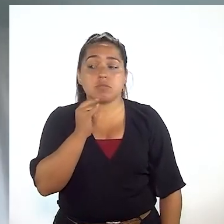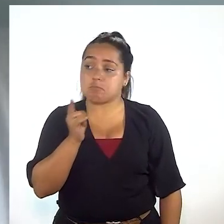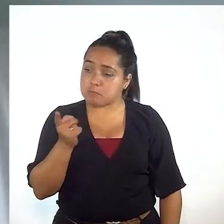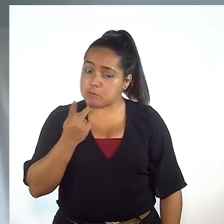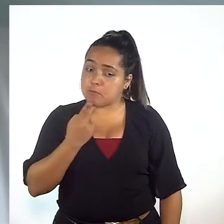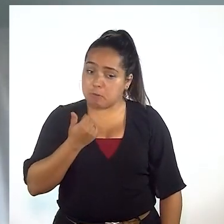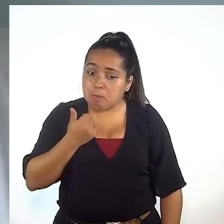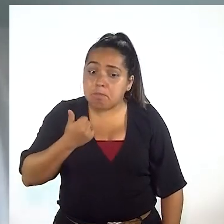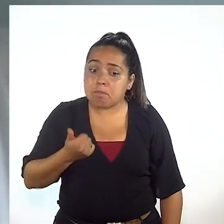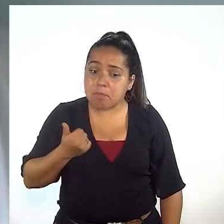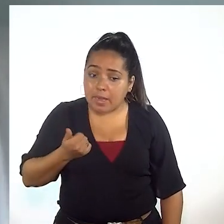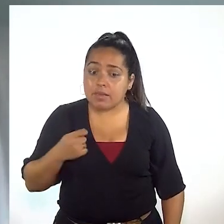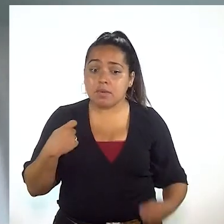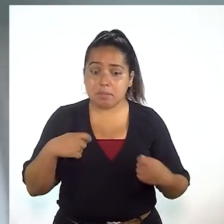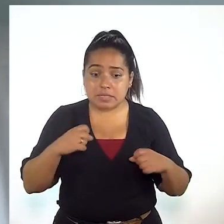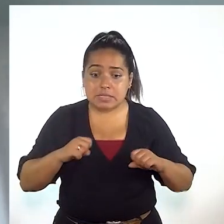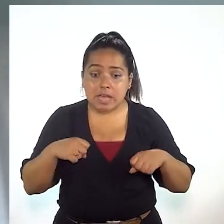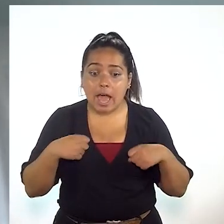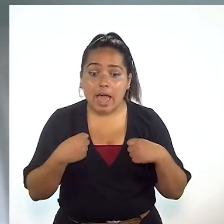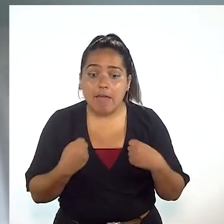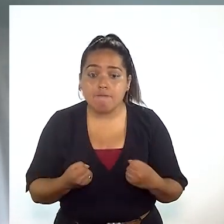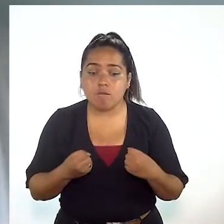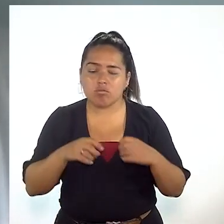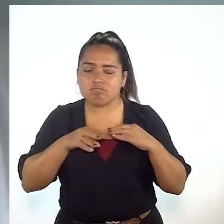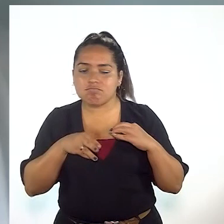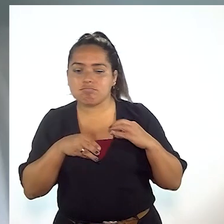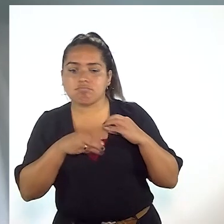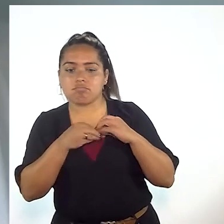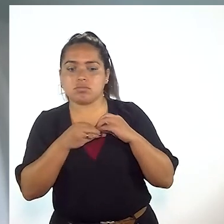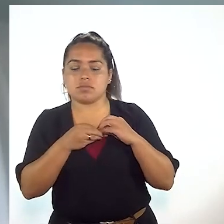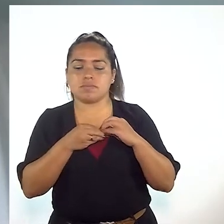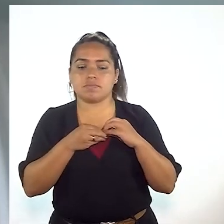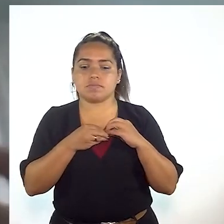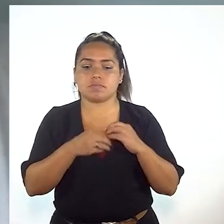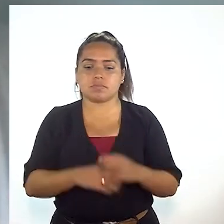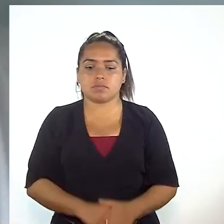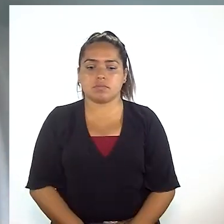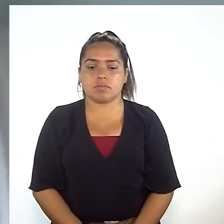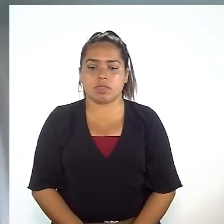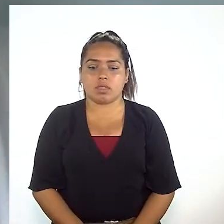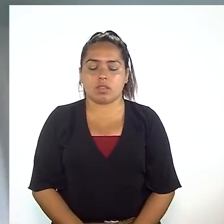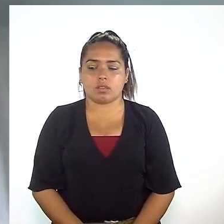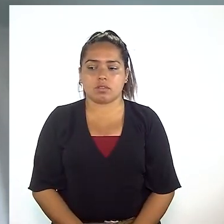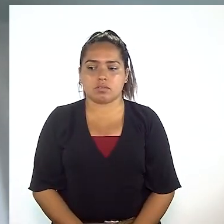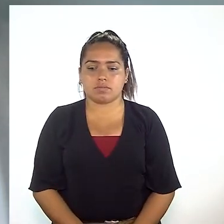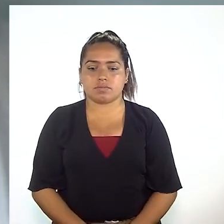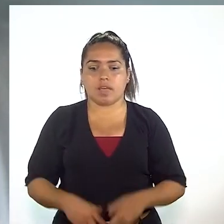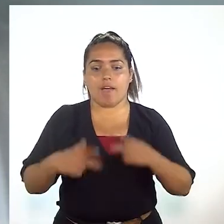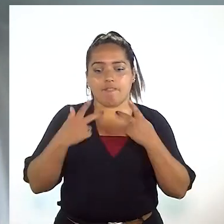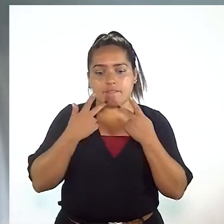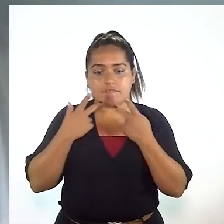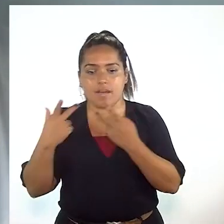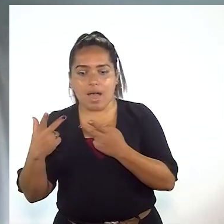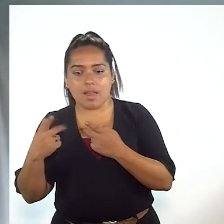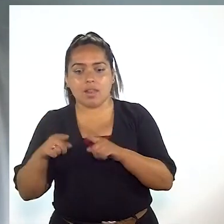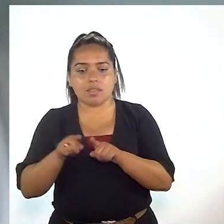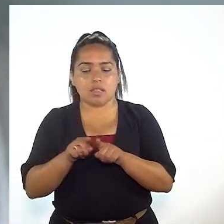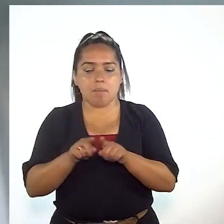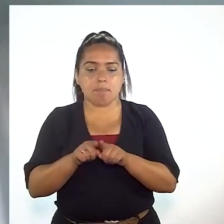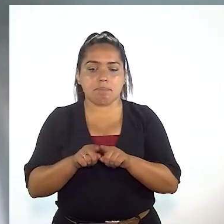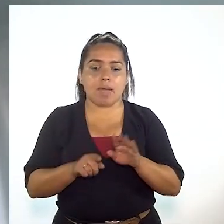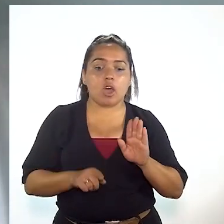próprio telefone celular. Então, isso é uma questão super importante que você trouxe, que colabore e reforça aqui. A gente,